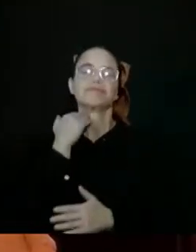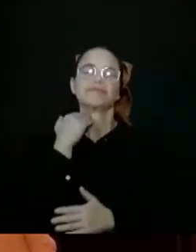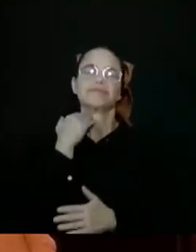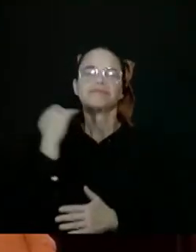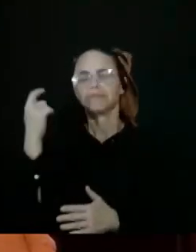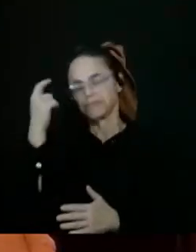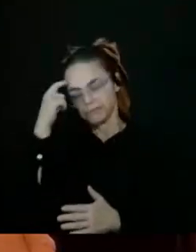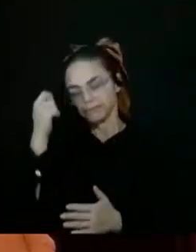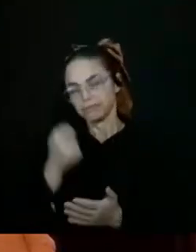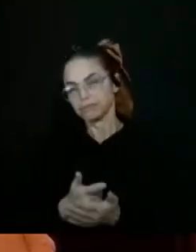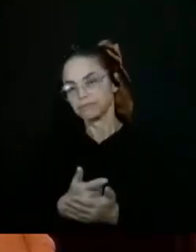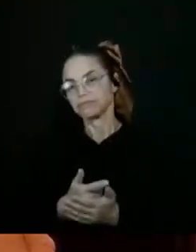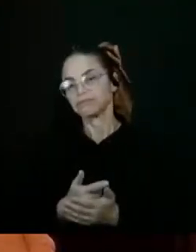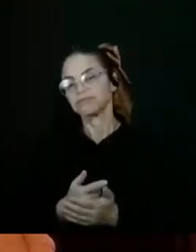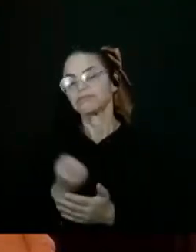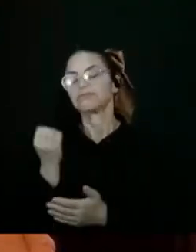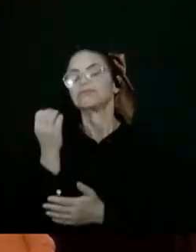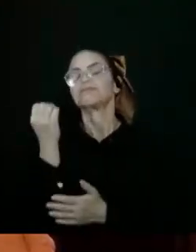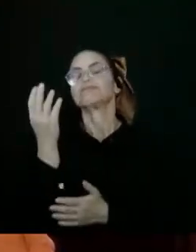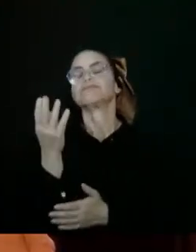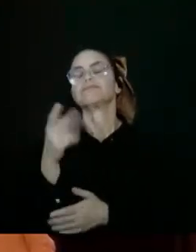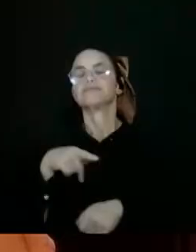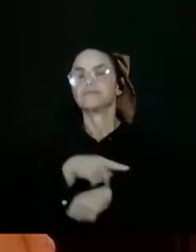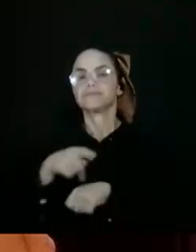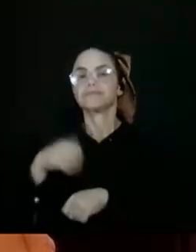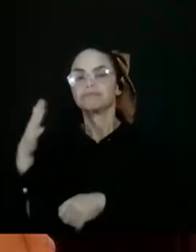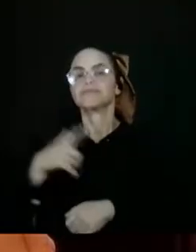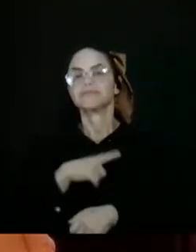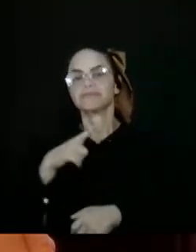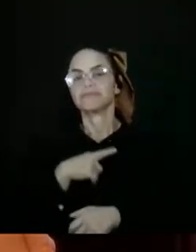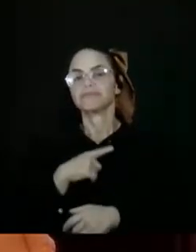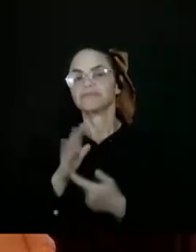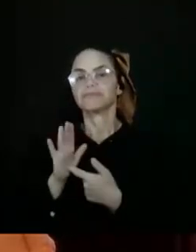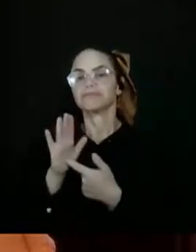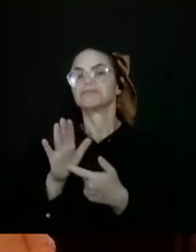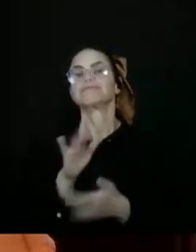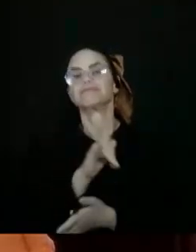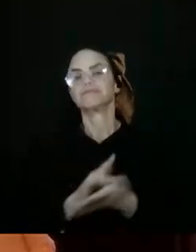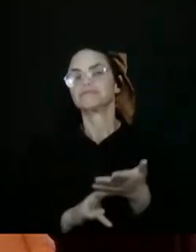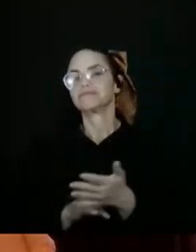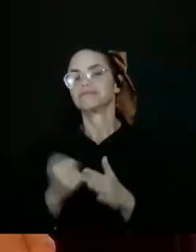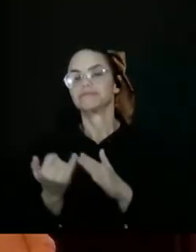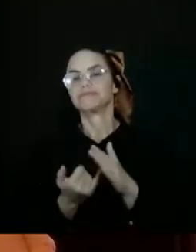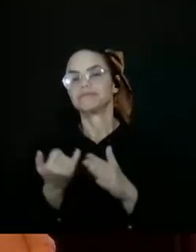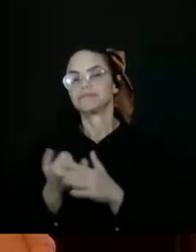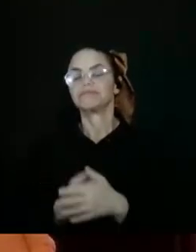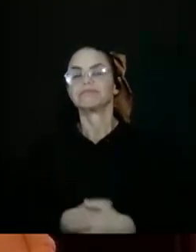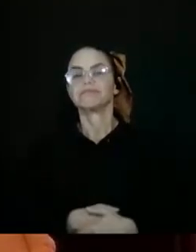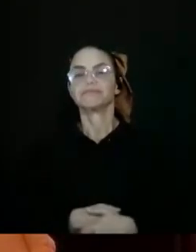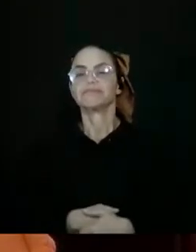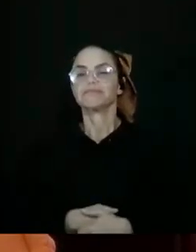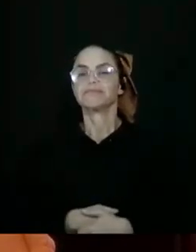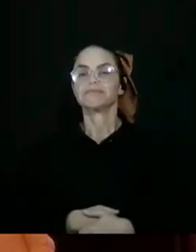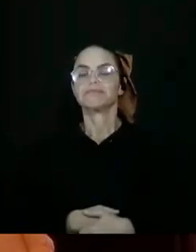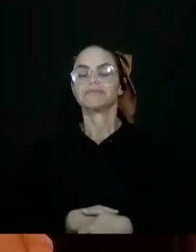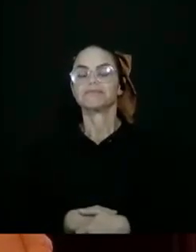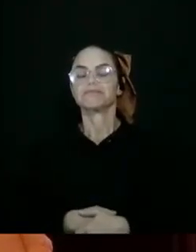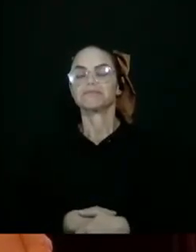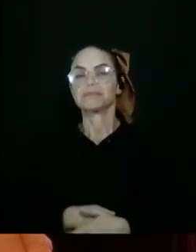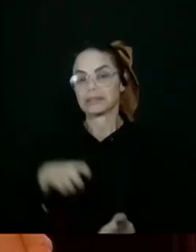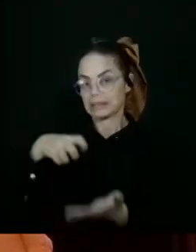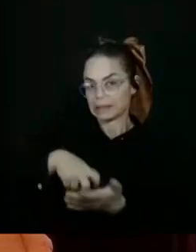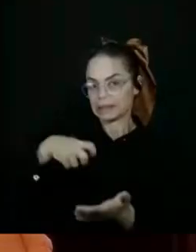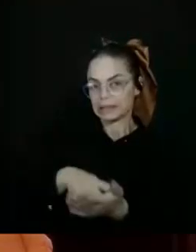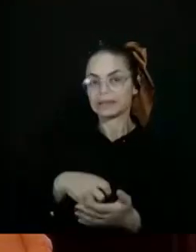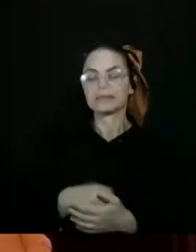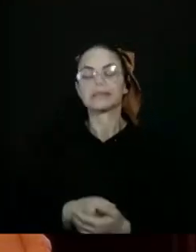algo ou viajar para fora do país, você tem que apresentar a declaração de imposto de renda. E quais são as penalidades para quem deixa de